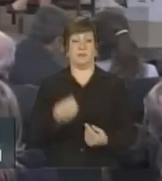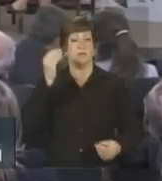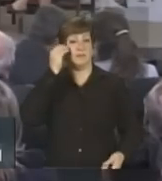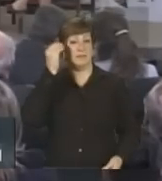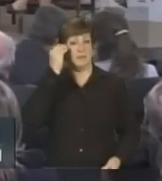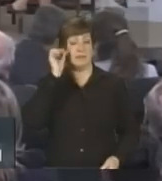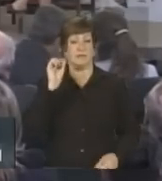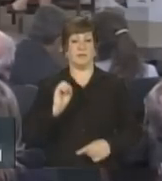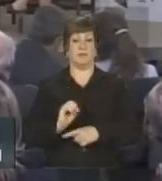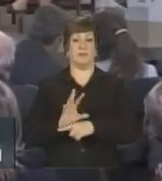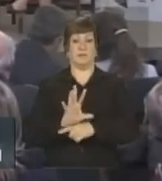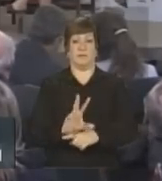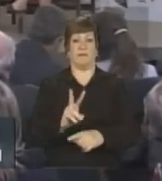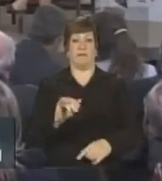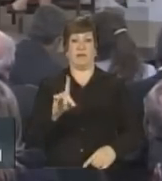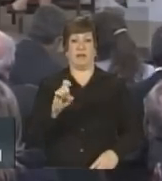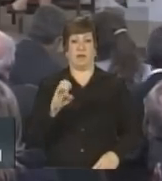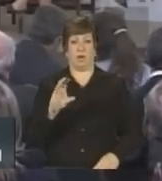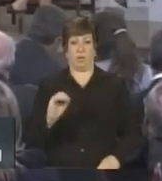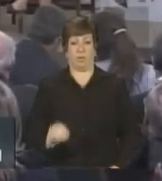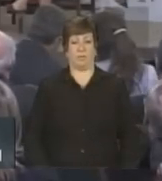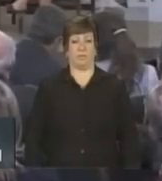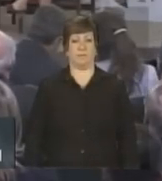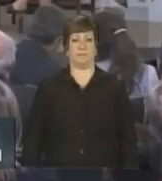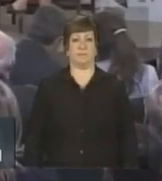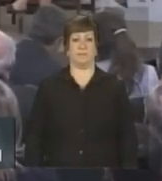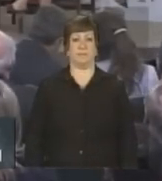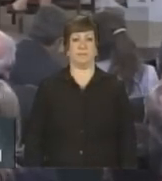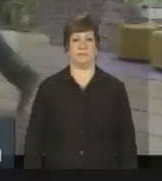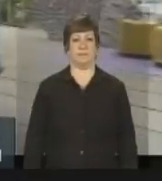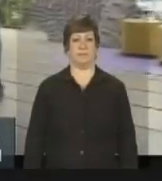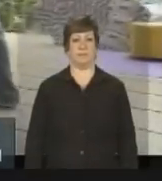assistiremos à exibição de vídeo institucional.